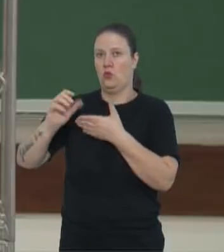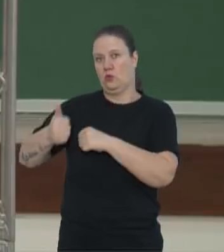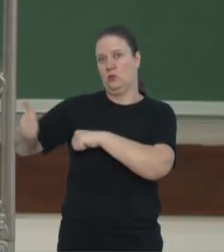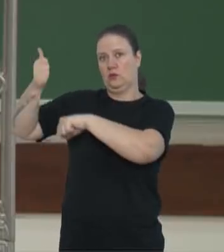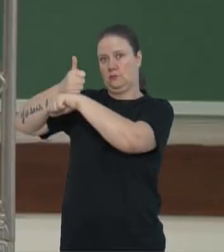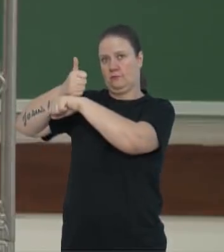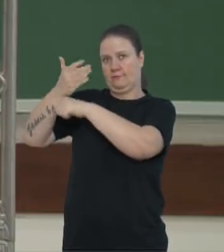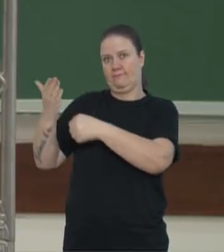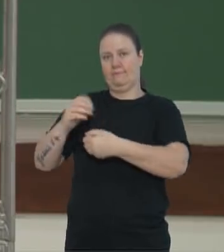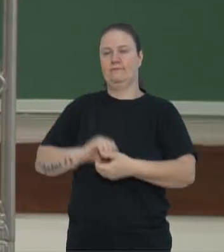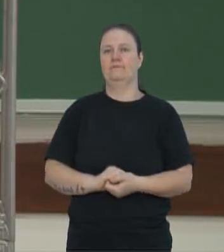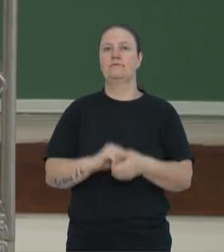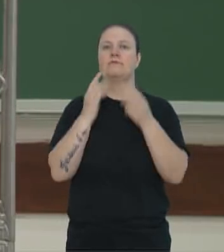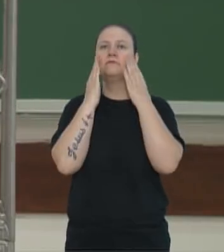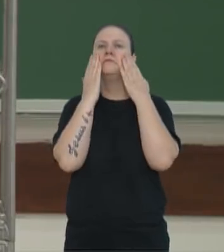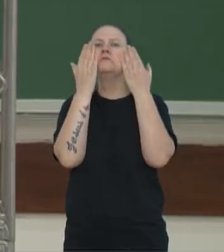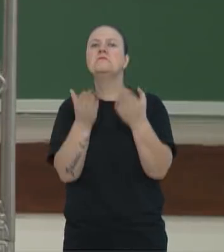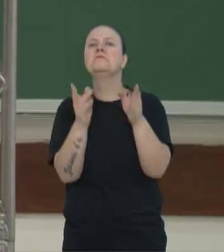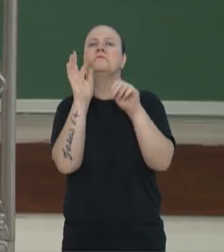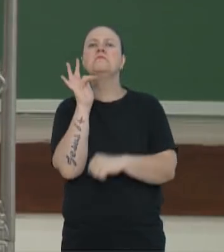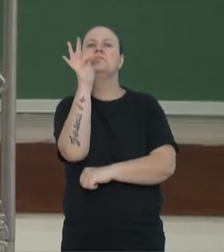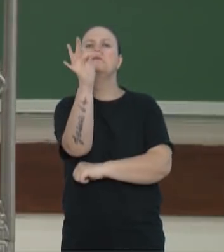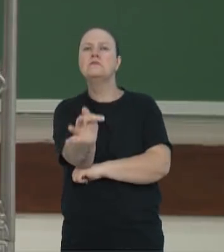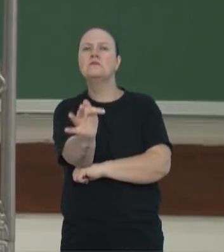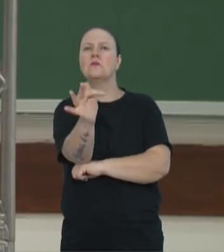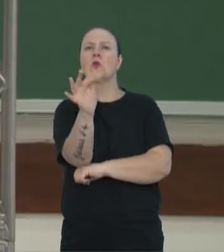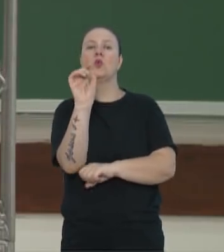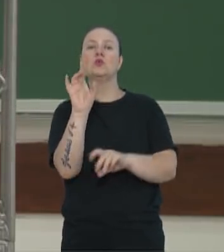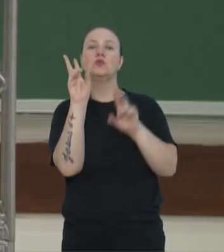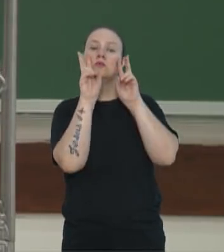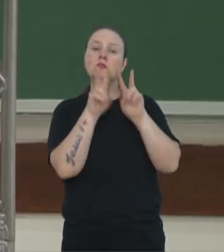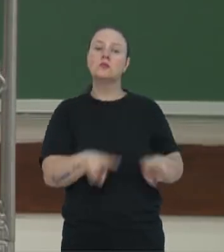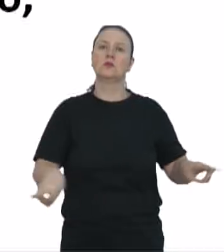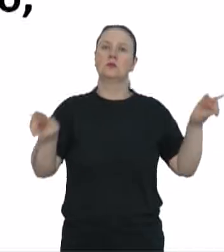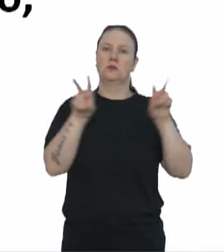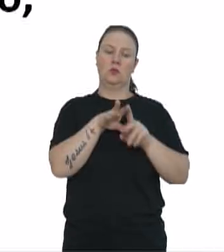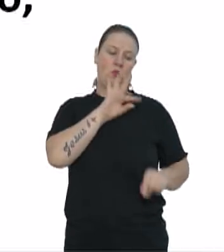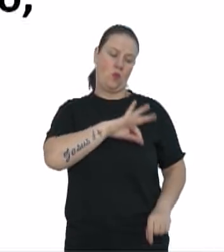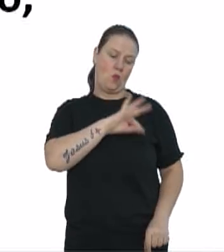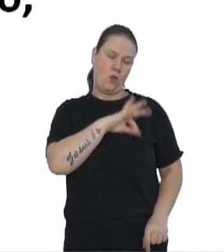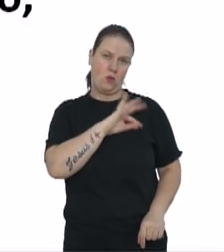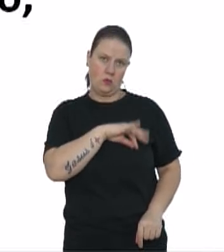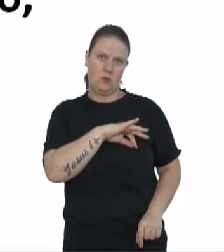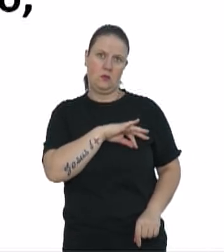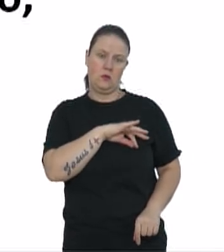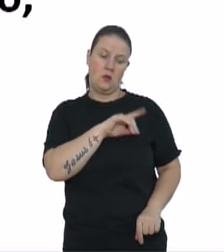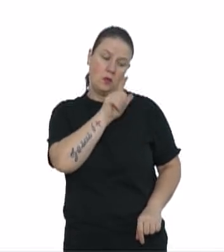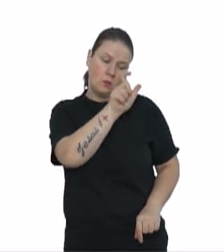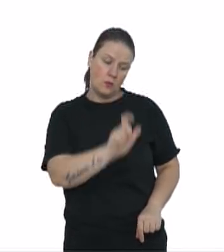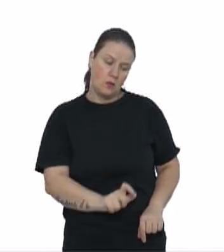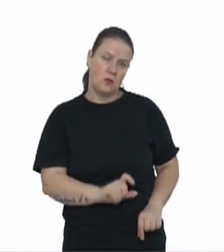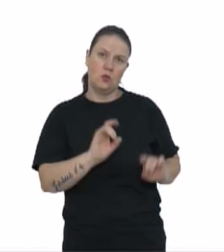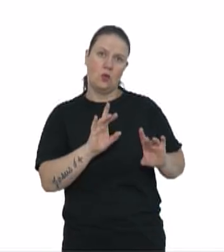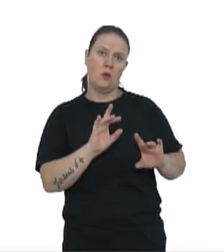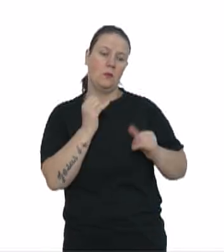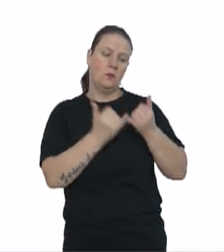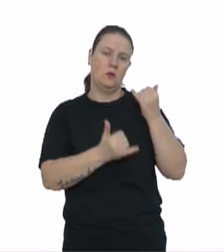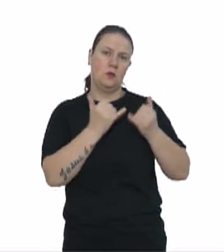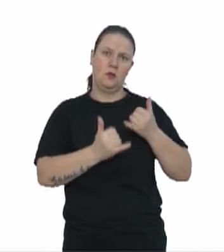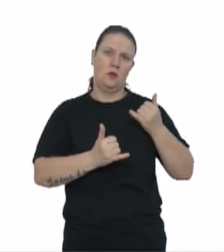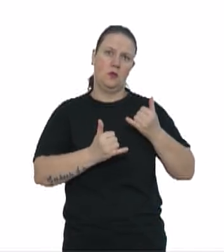Então esse olhar para o futuro apenas, só com base nos ganhos, o trabalhador como um instrumento, assim como uma máquina, né? Que foi o que eu comentei com